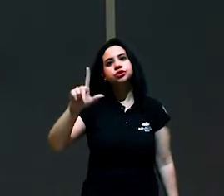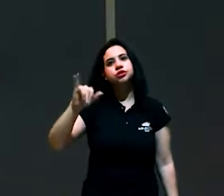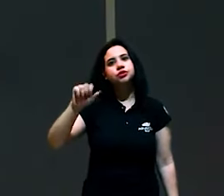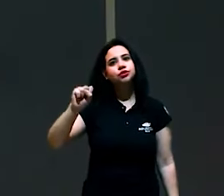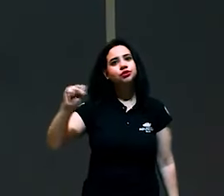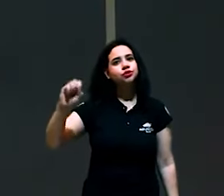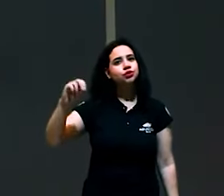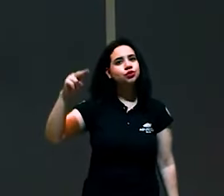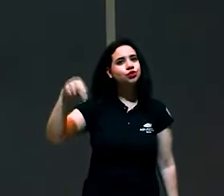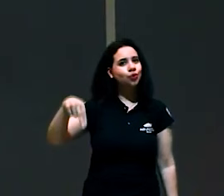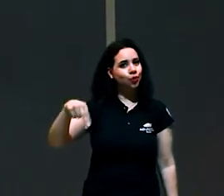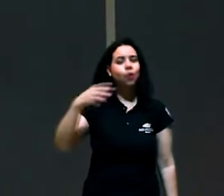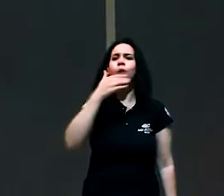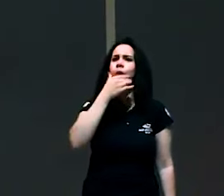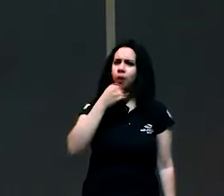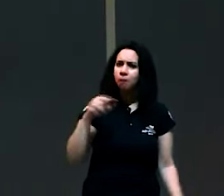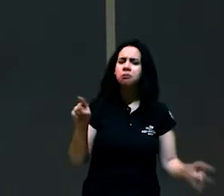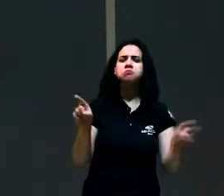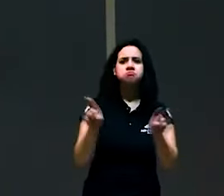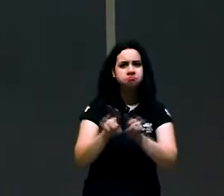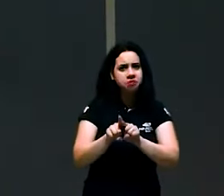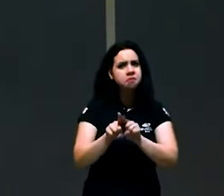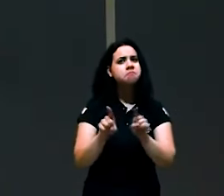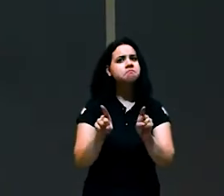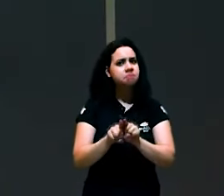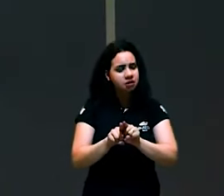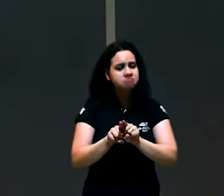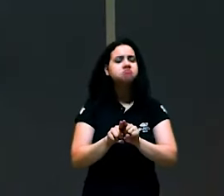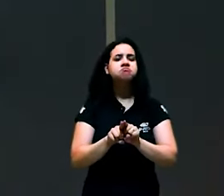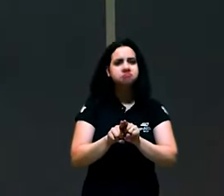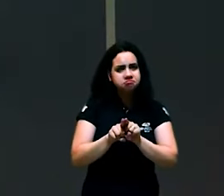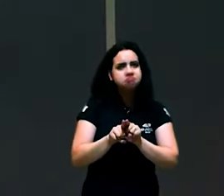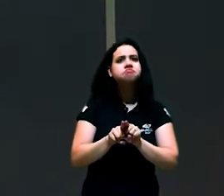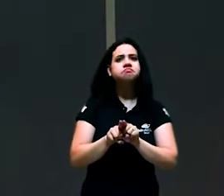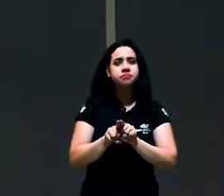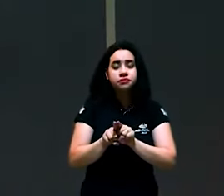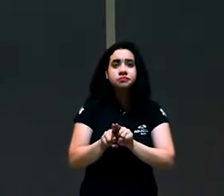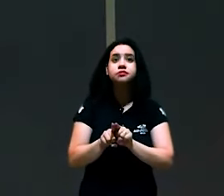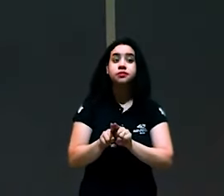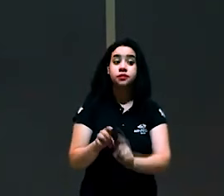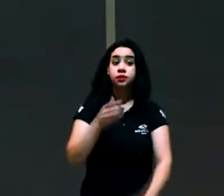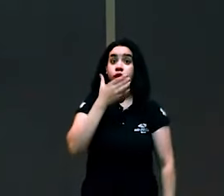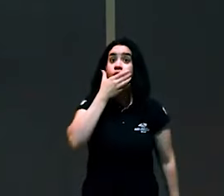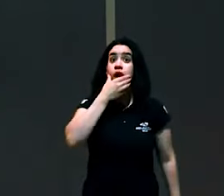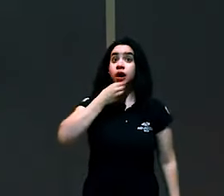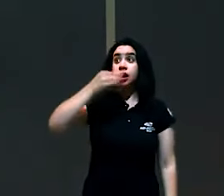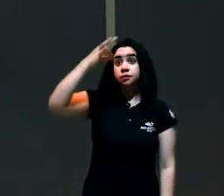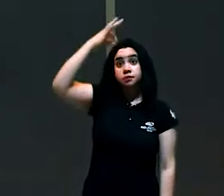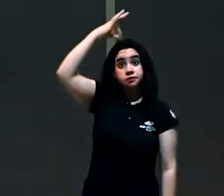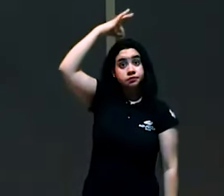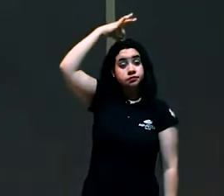Cristo. E este homem disse o seguinte: quando fechei os meus